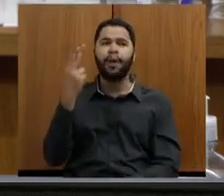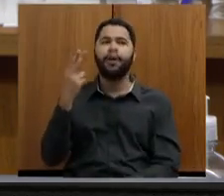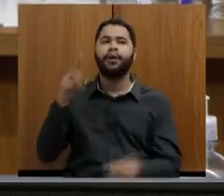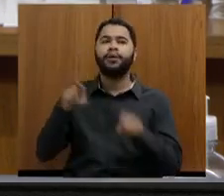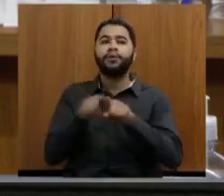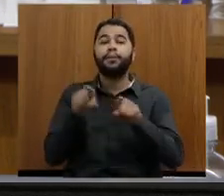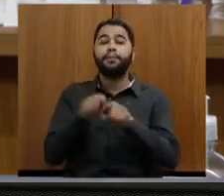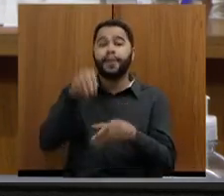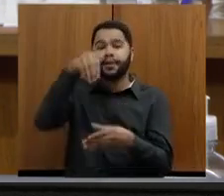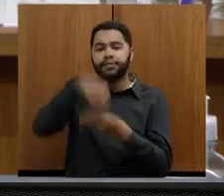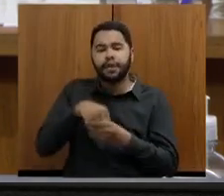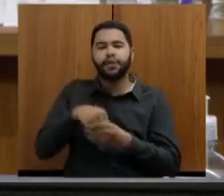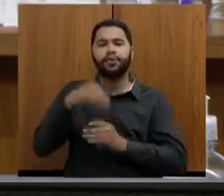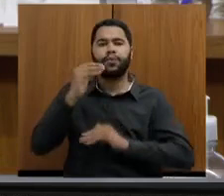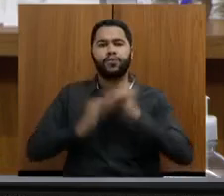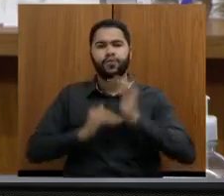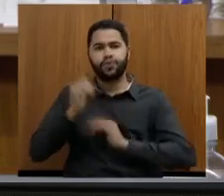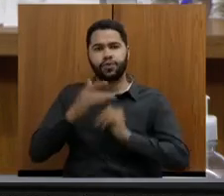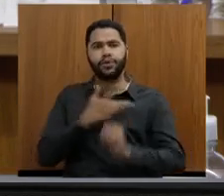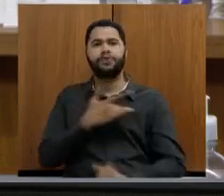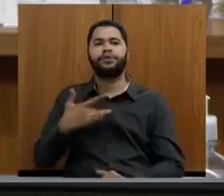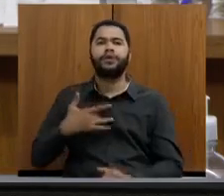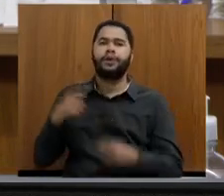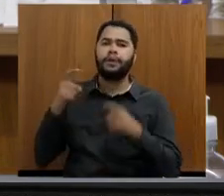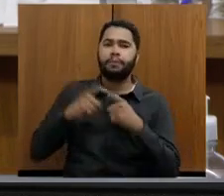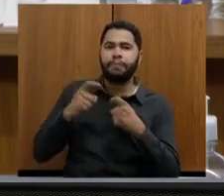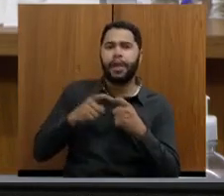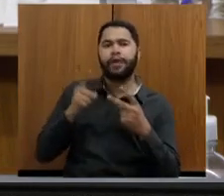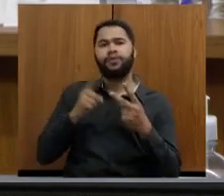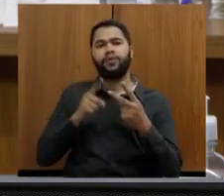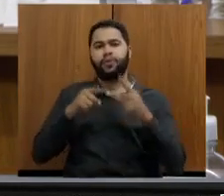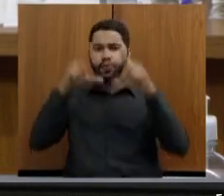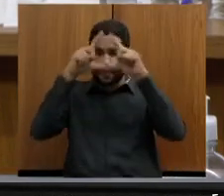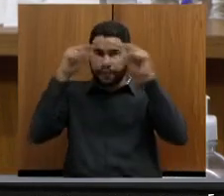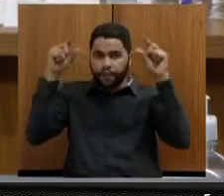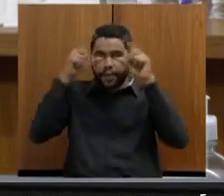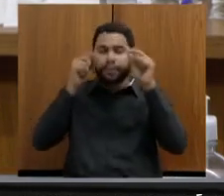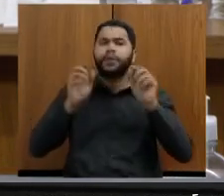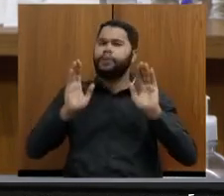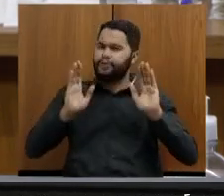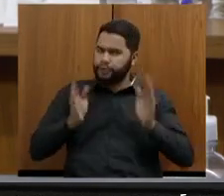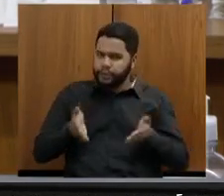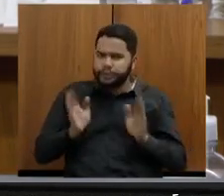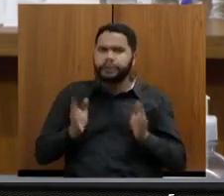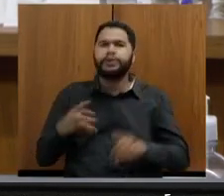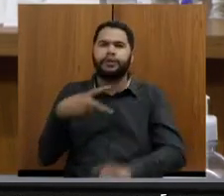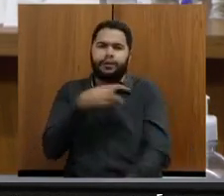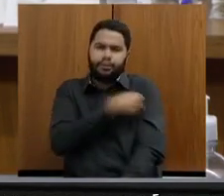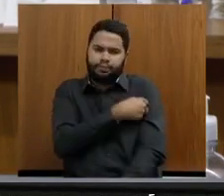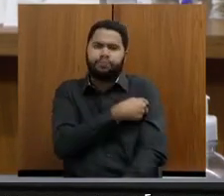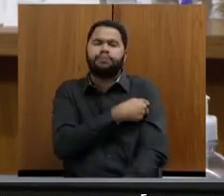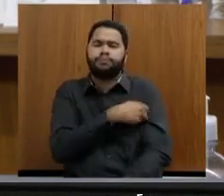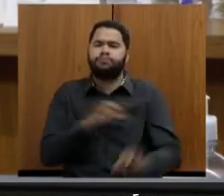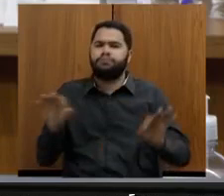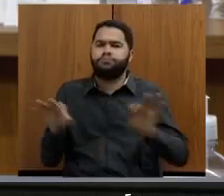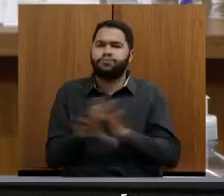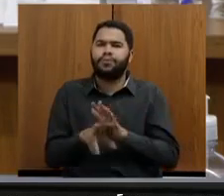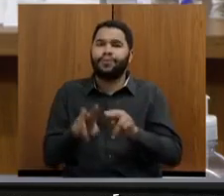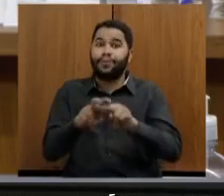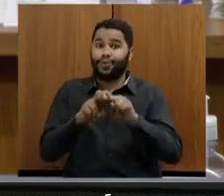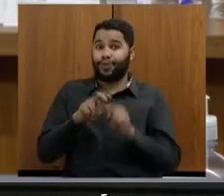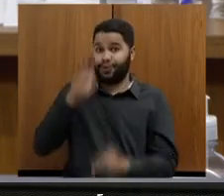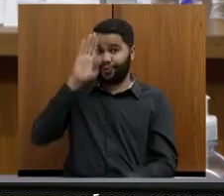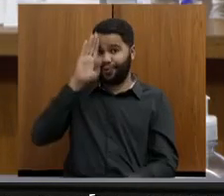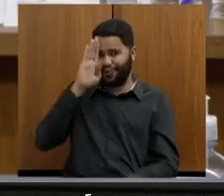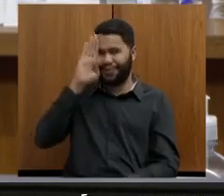mesma guarnição profissionais da Saúde como médicos enfermeiros e já estavam vacinados em razão